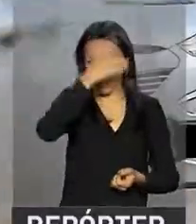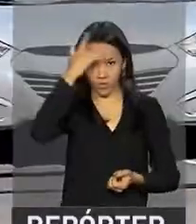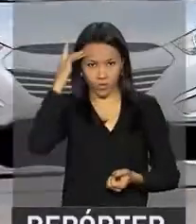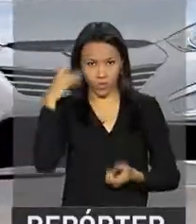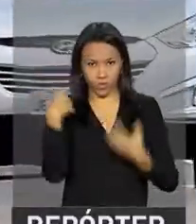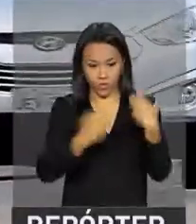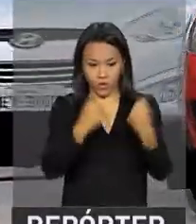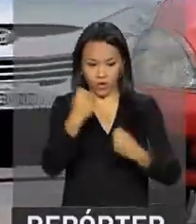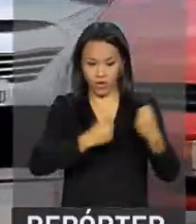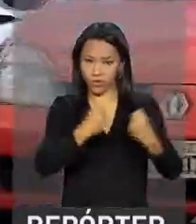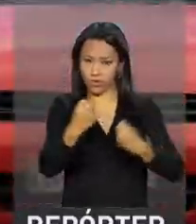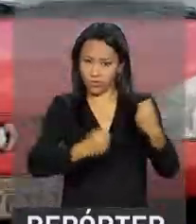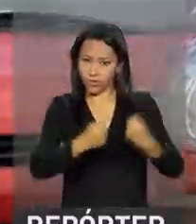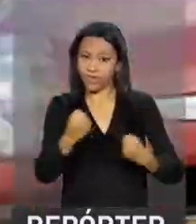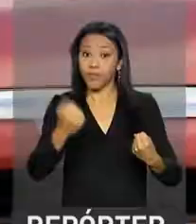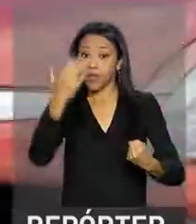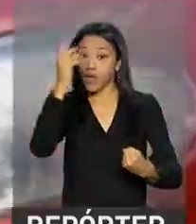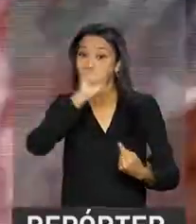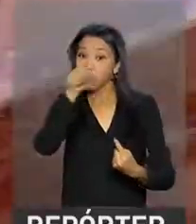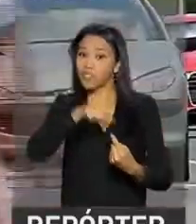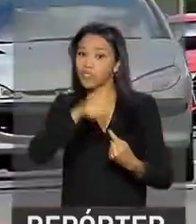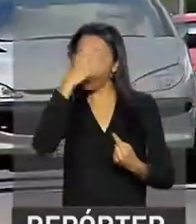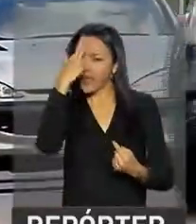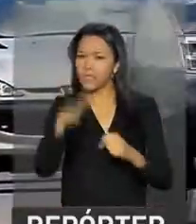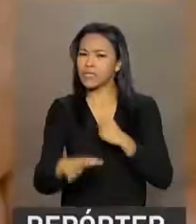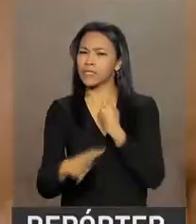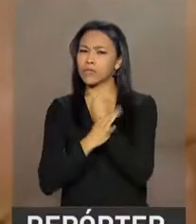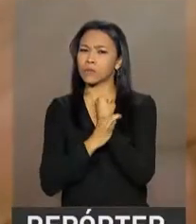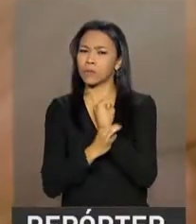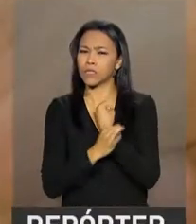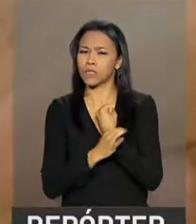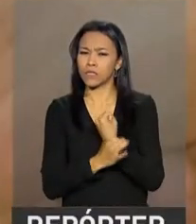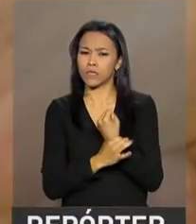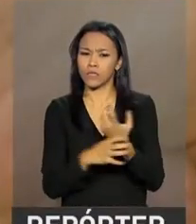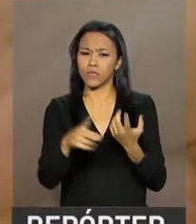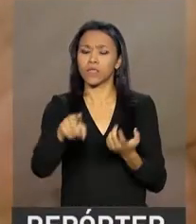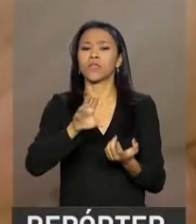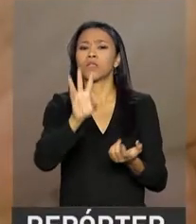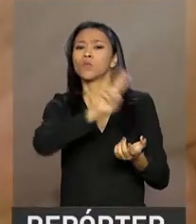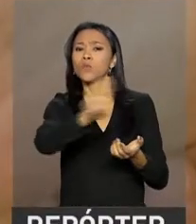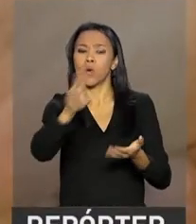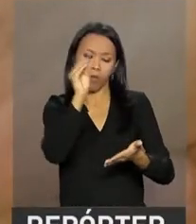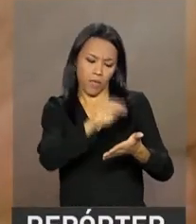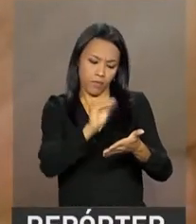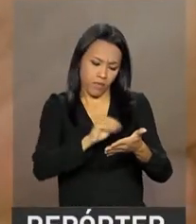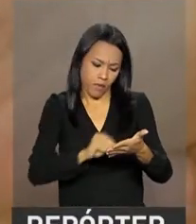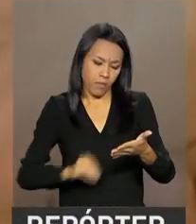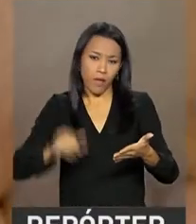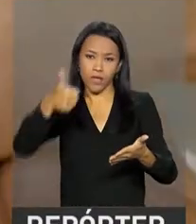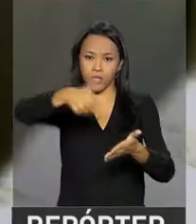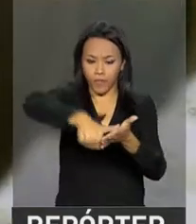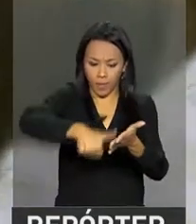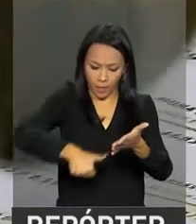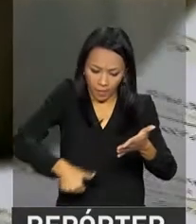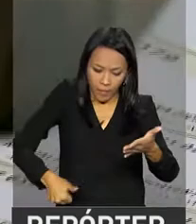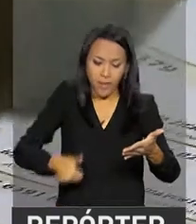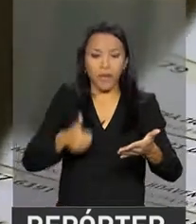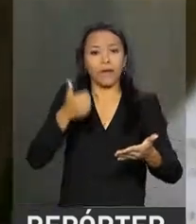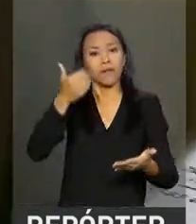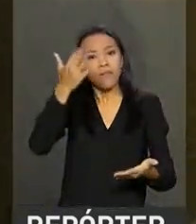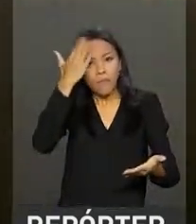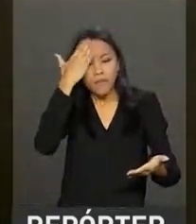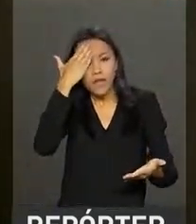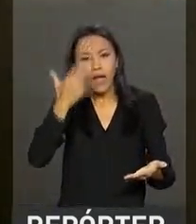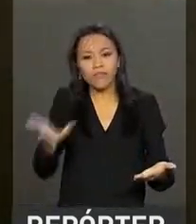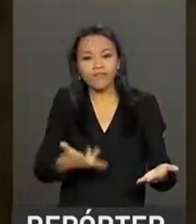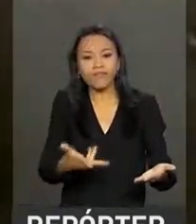a idéia é aumentar a segurança da identificação civil e do cadastramento biométrico dos eleitores além de dar mais agilidade